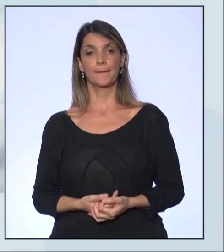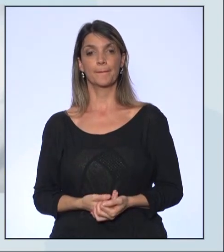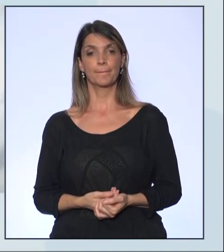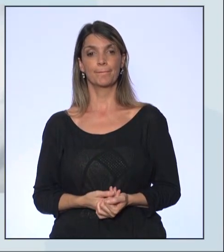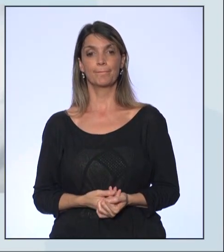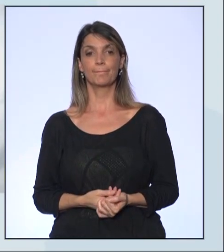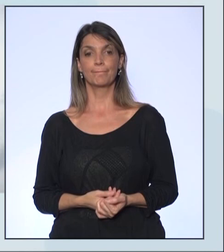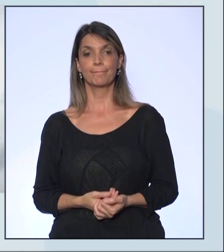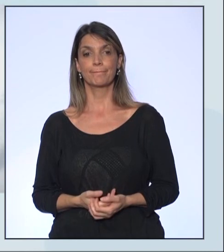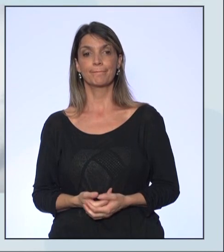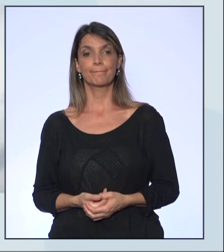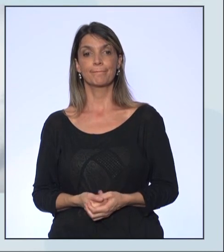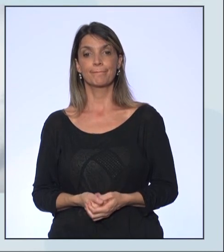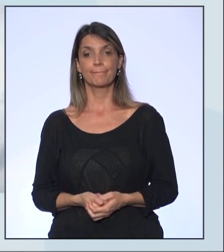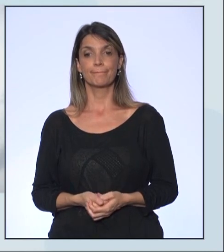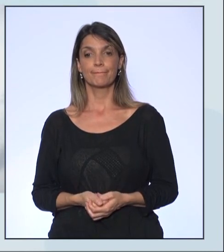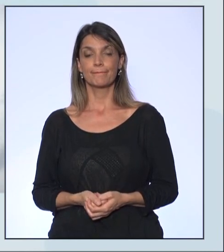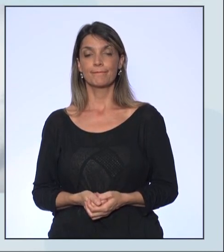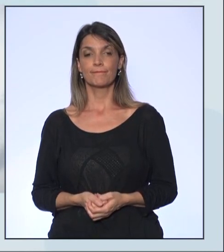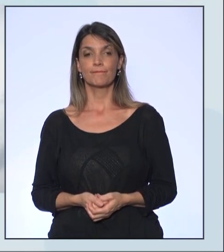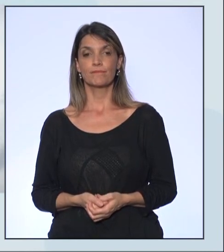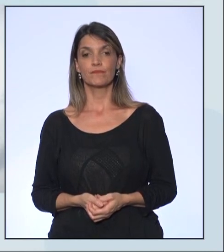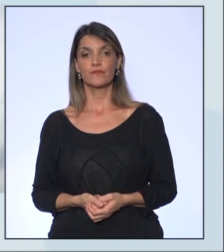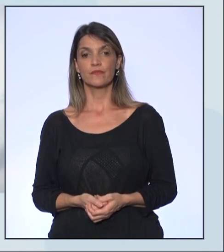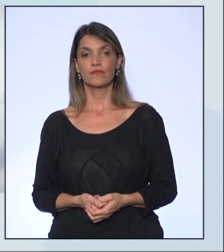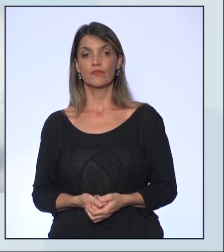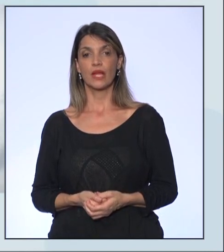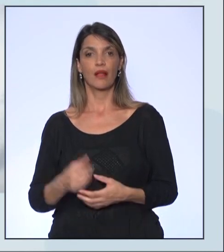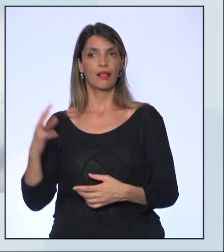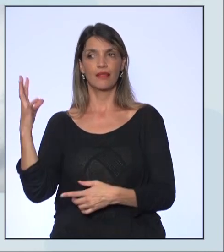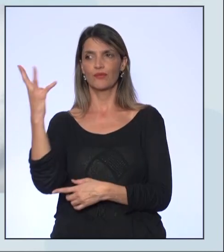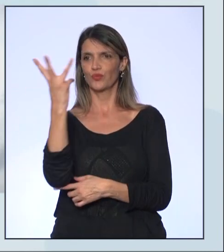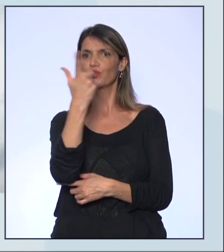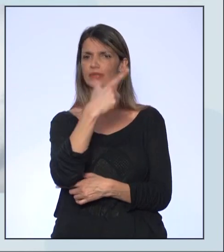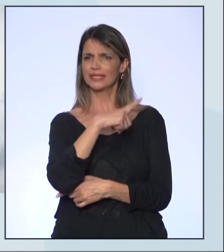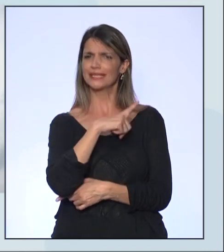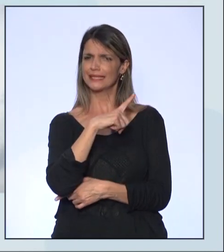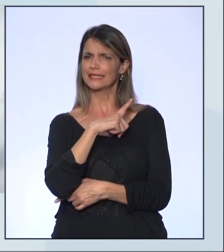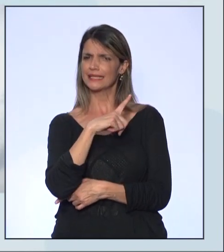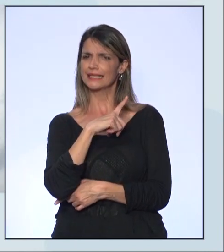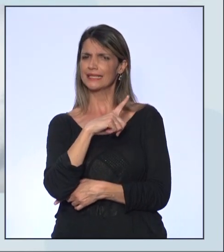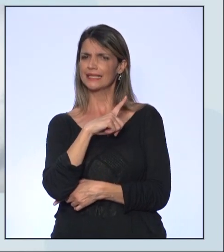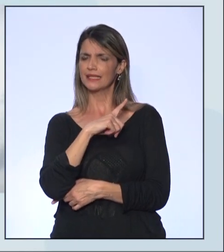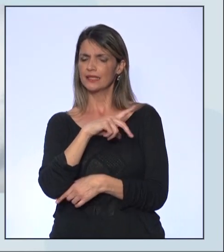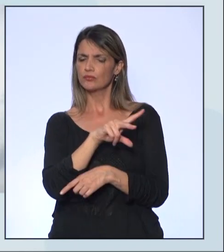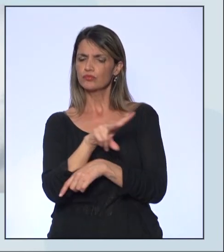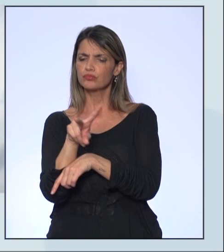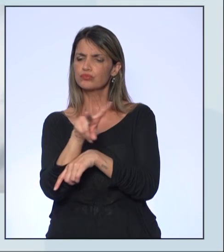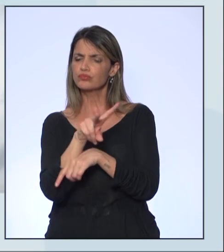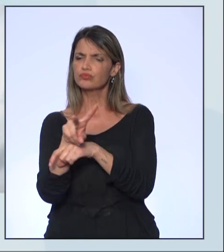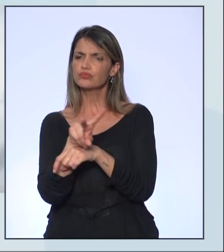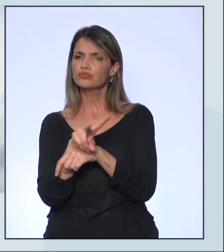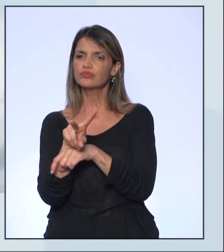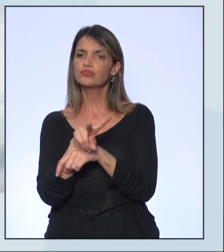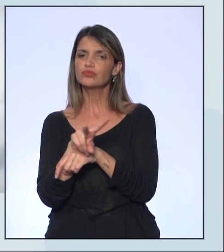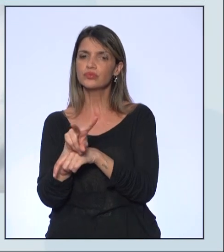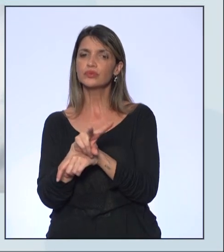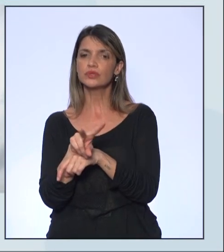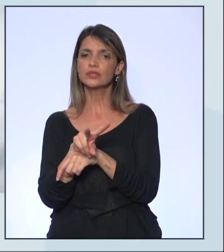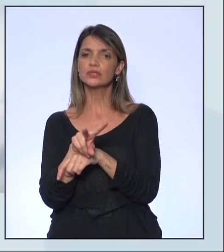os locais particularmente deixados pela natureza, gozam da proteção e dos